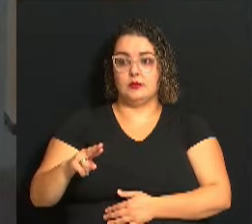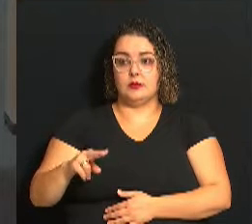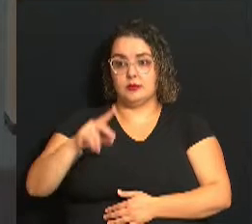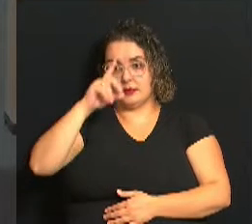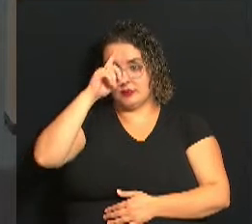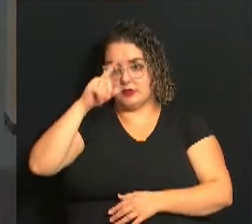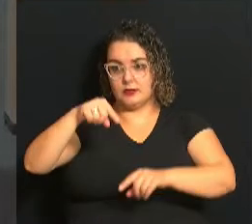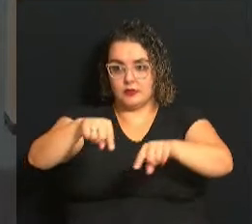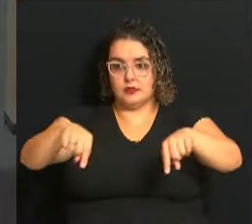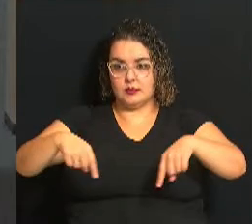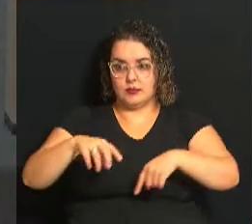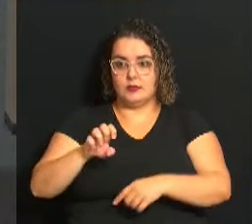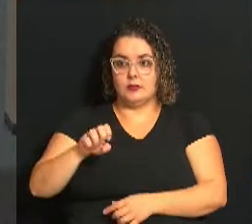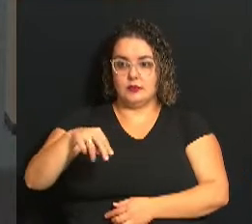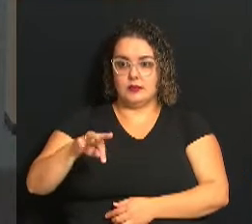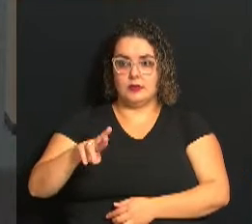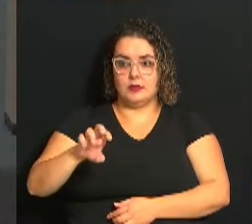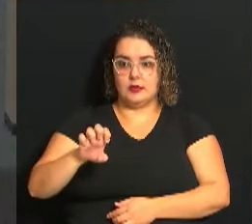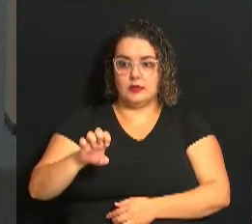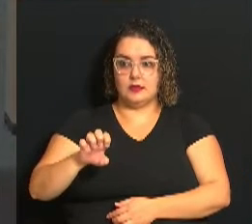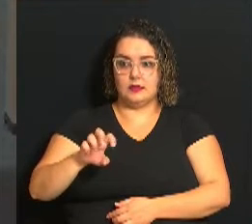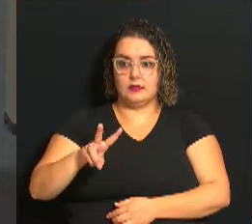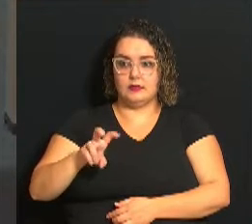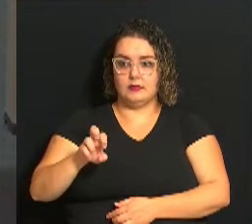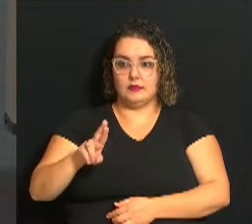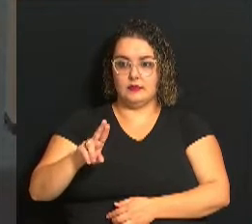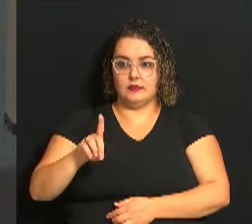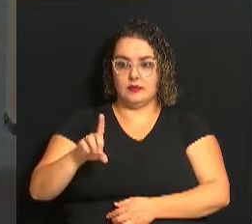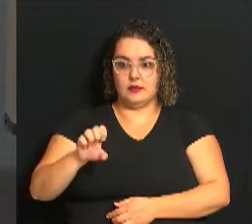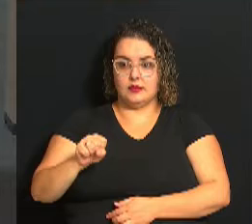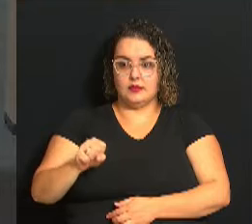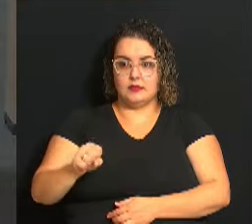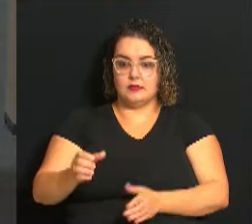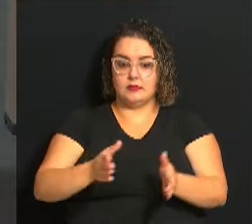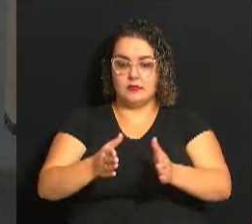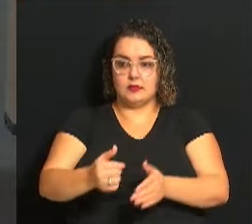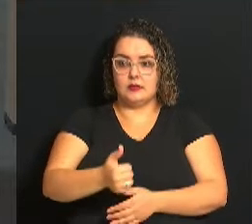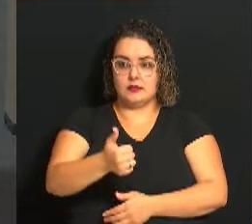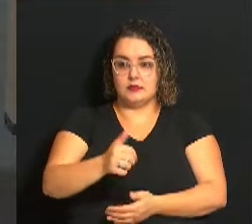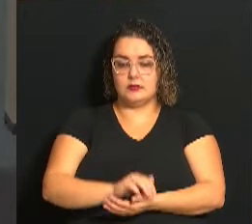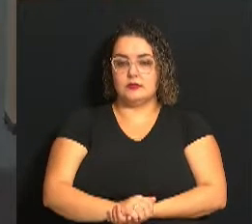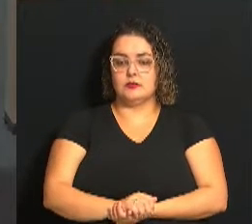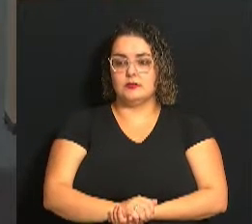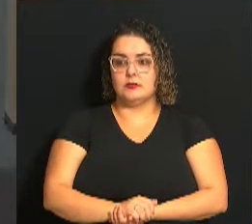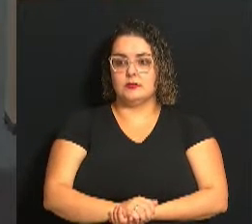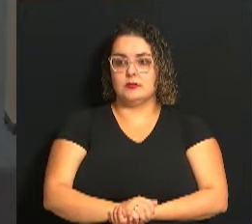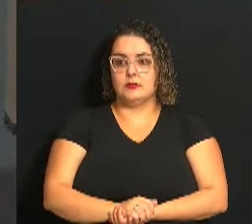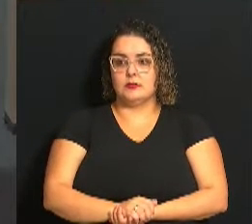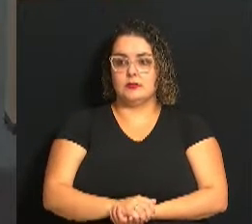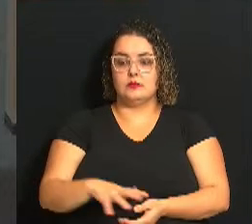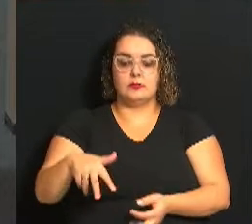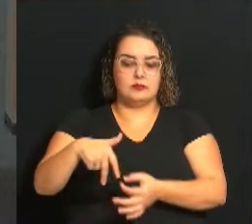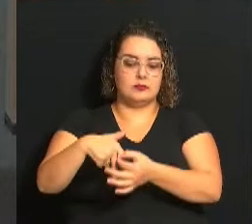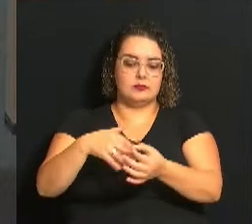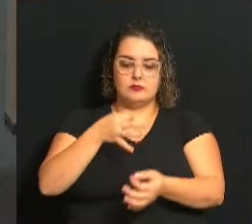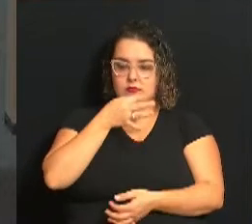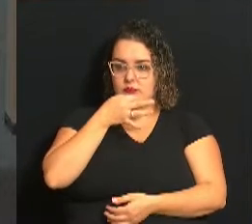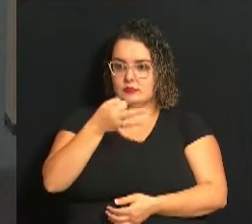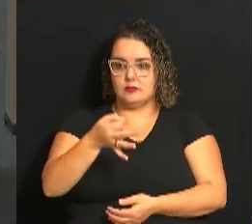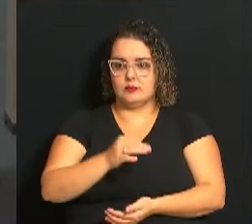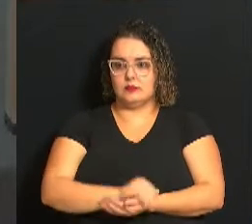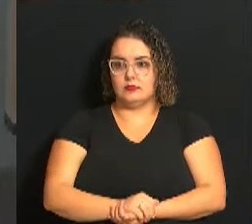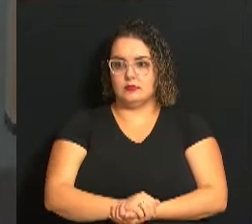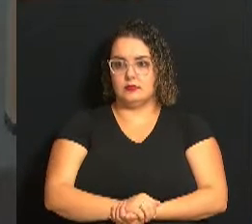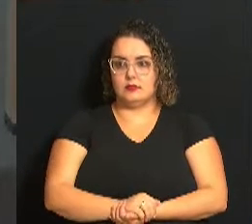Entre Verdes, fase 1, e eu vim aqui só colocar o meu ponto, que essa